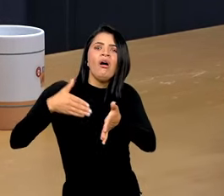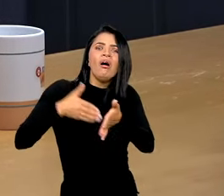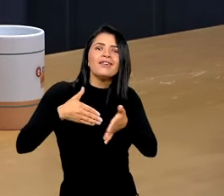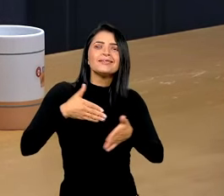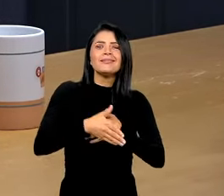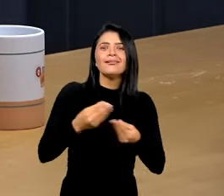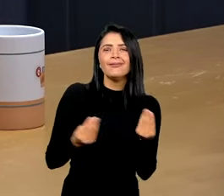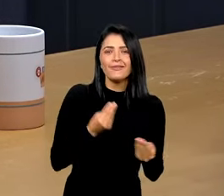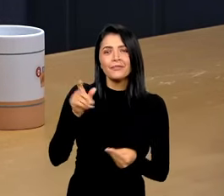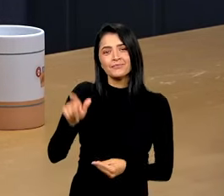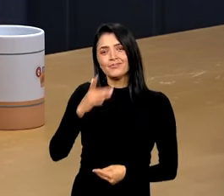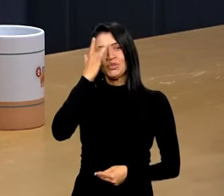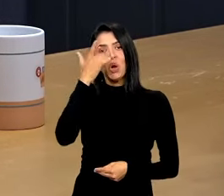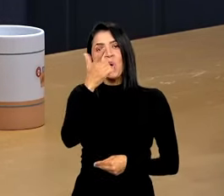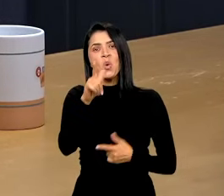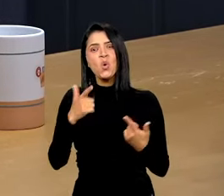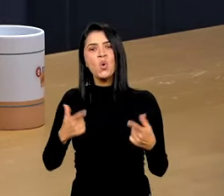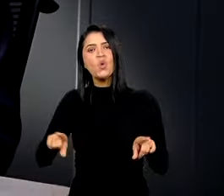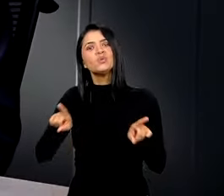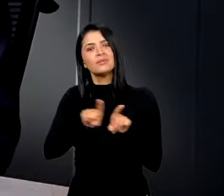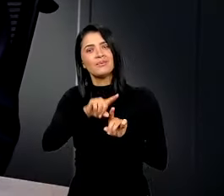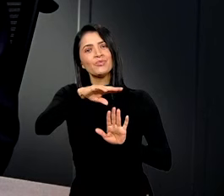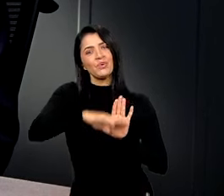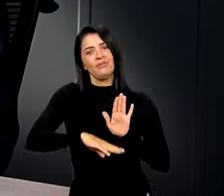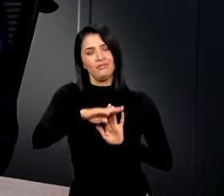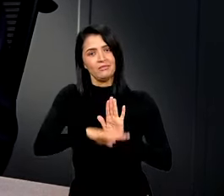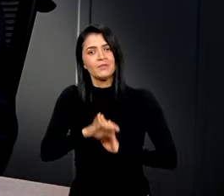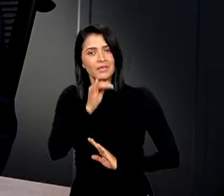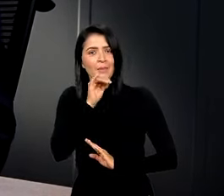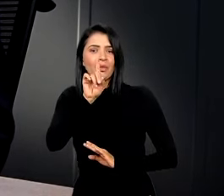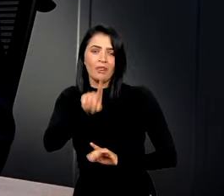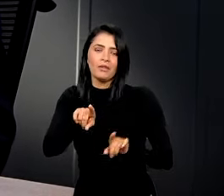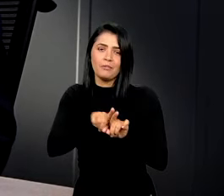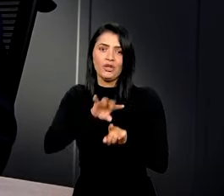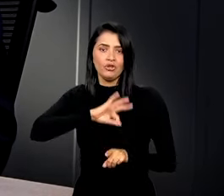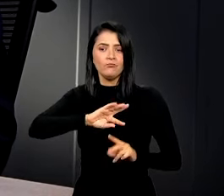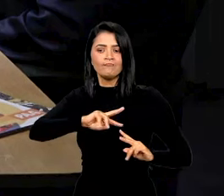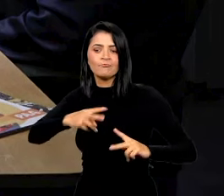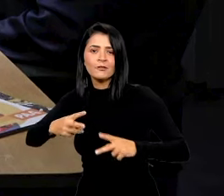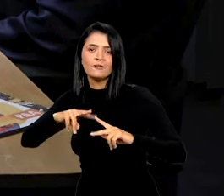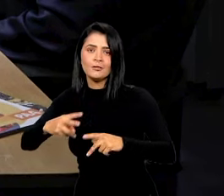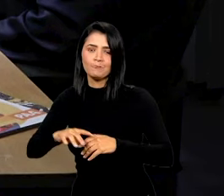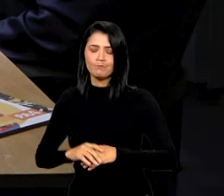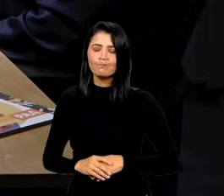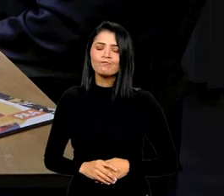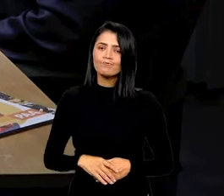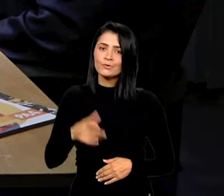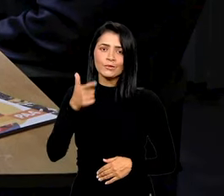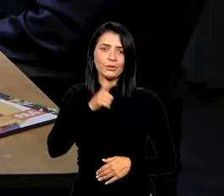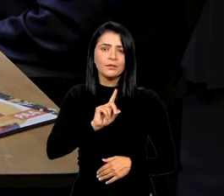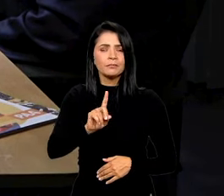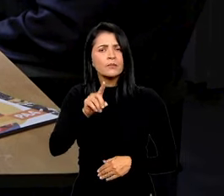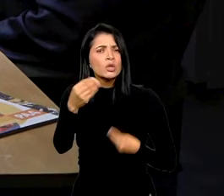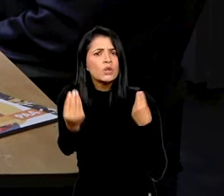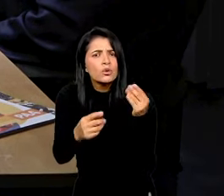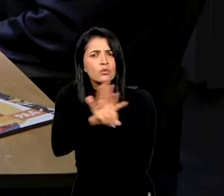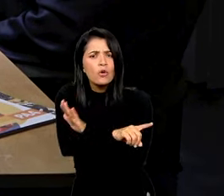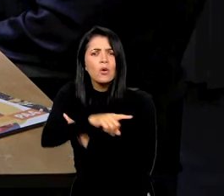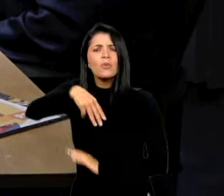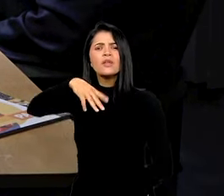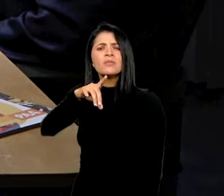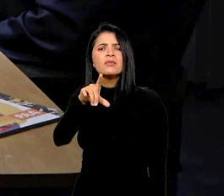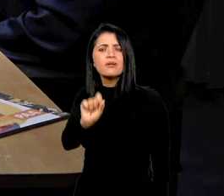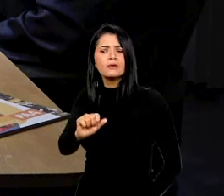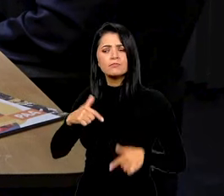a outros benefícios, inclusive de transferência de renda. E como o MDS está atuando, então, assim que o